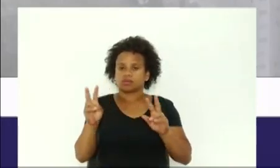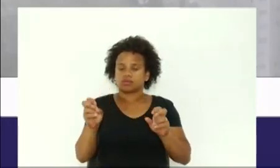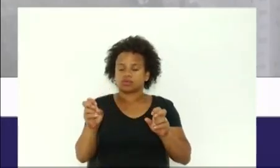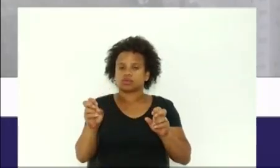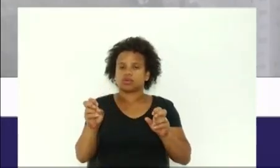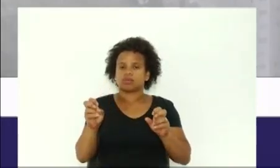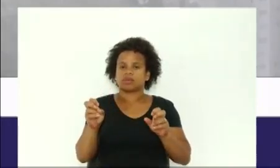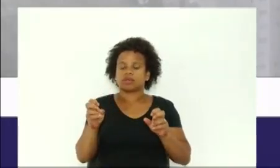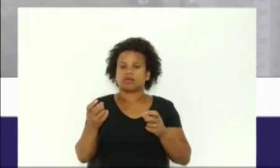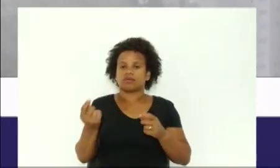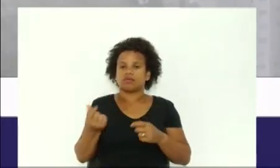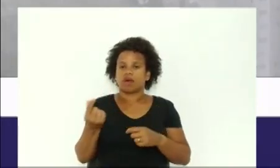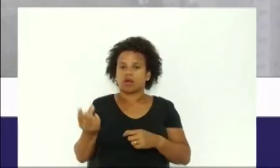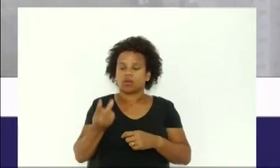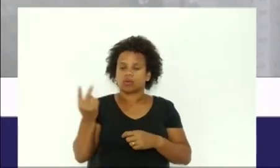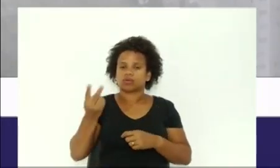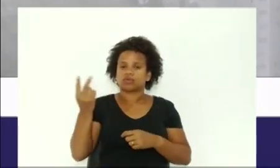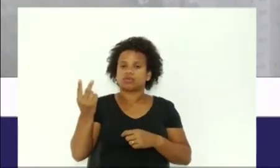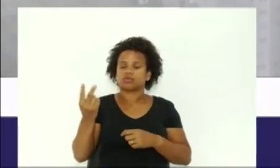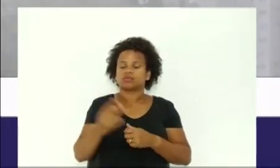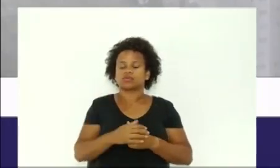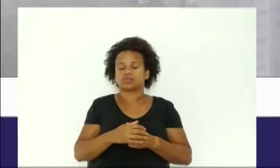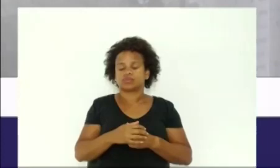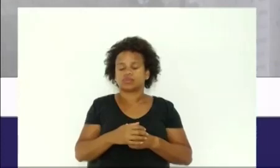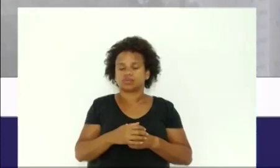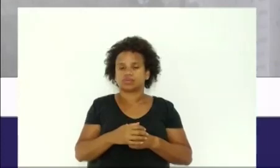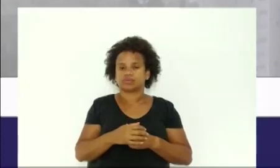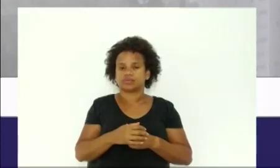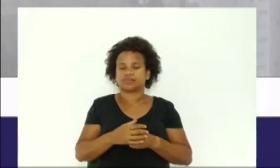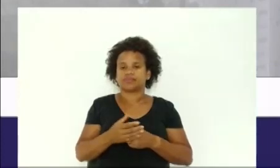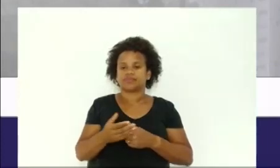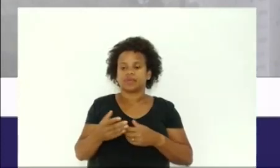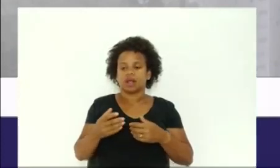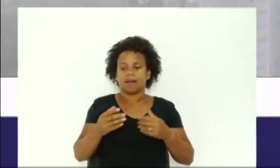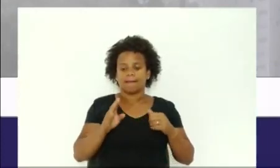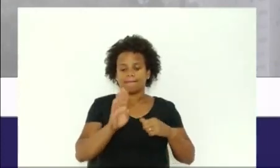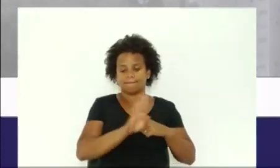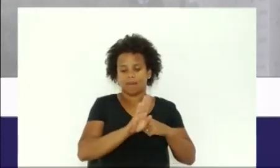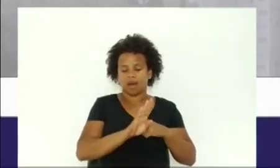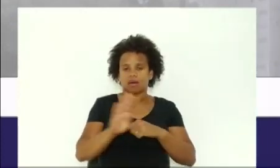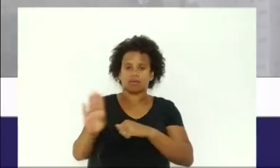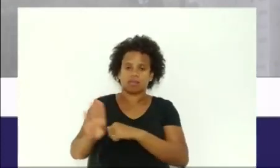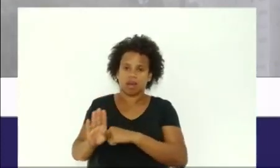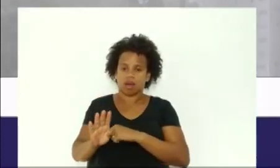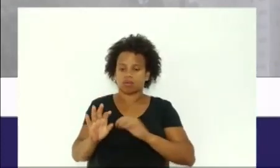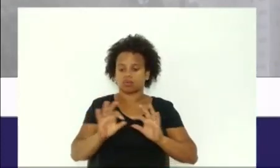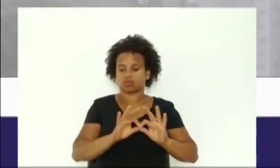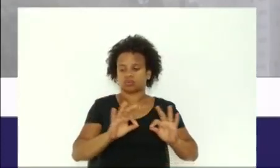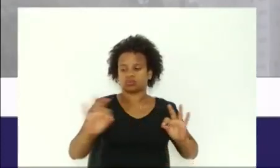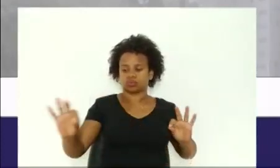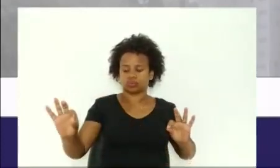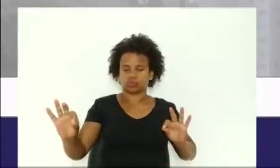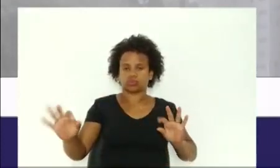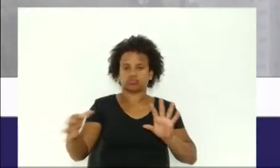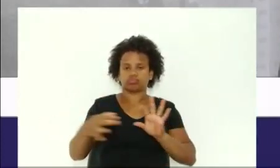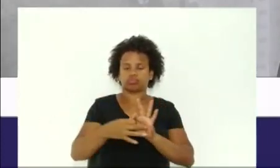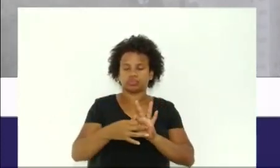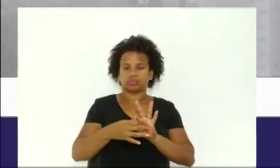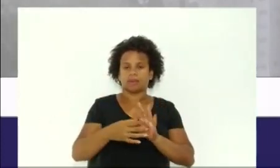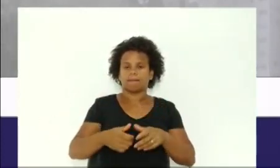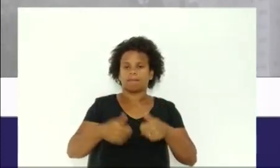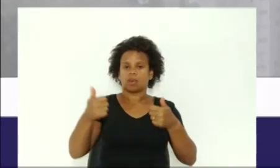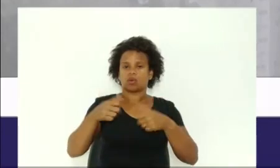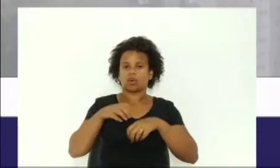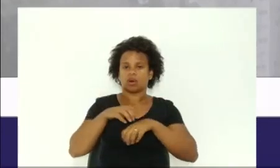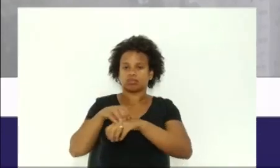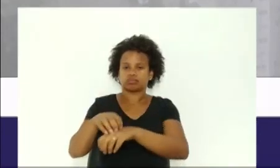valores, que essa nova interligação de bairros vai melhorar a mobilidade, é um valor que está concernente àquilo que a